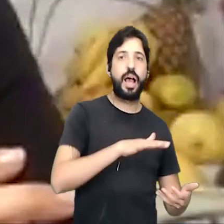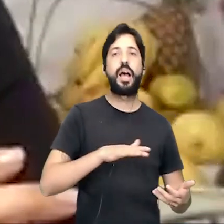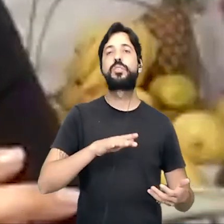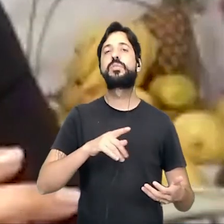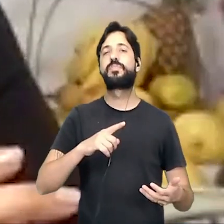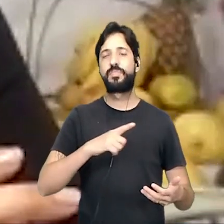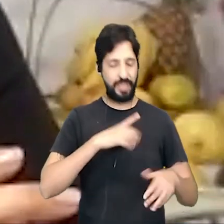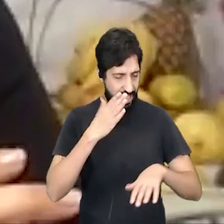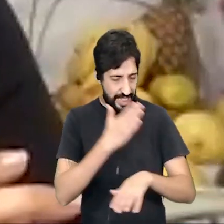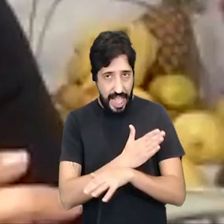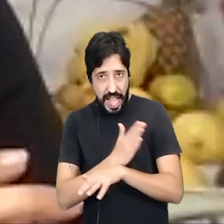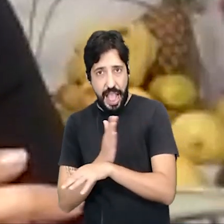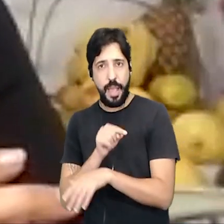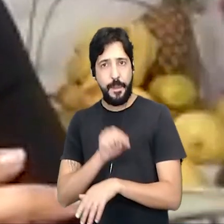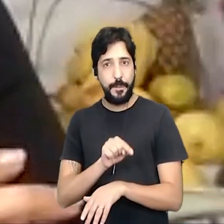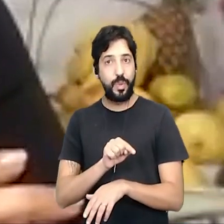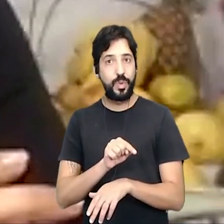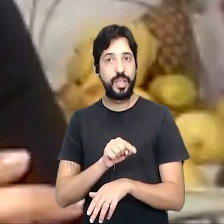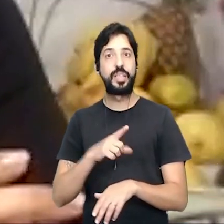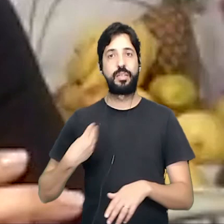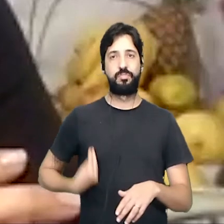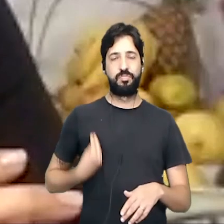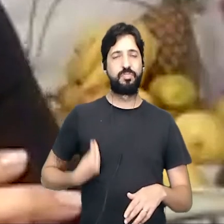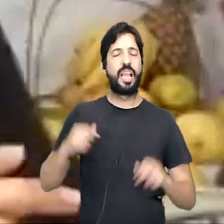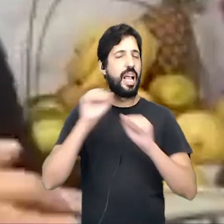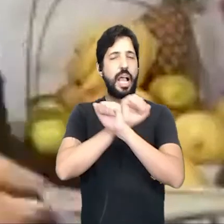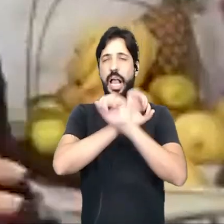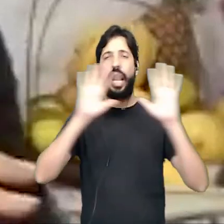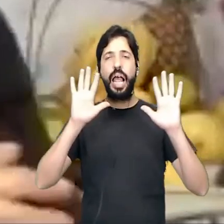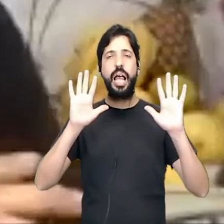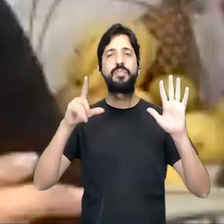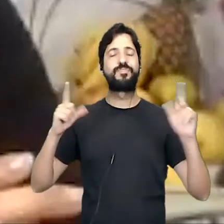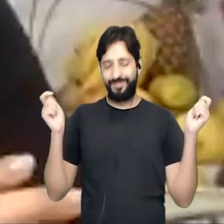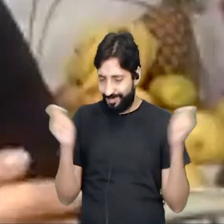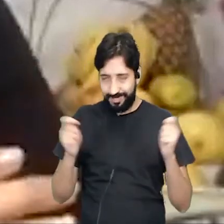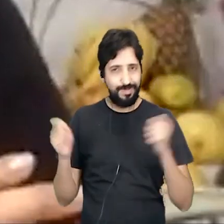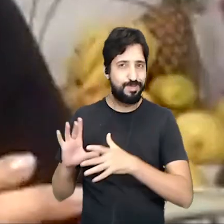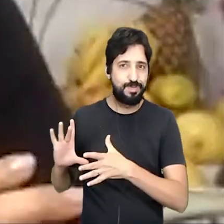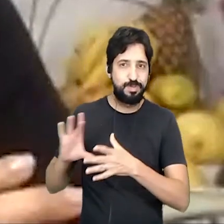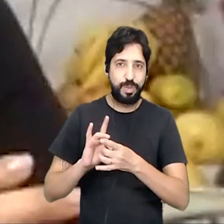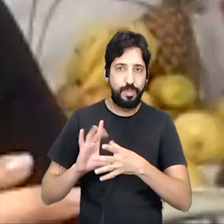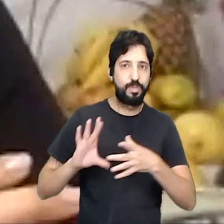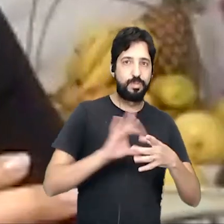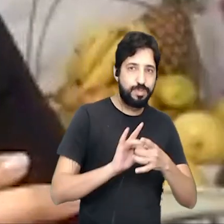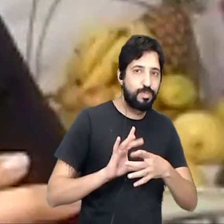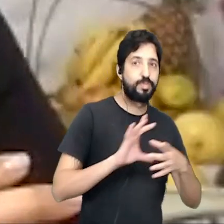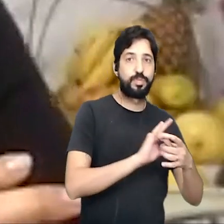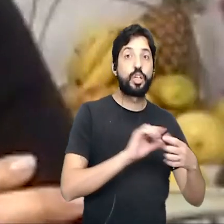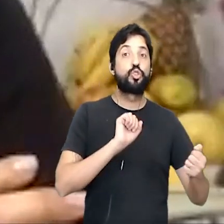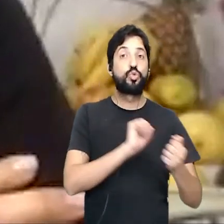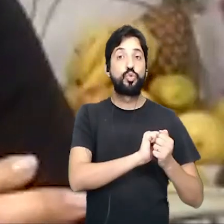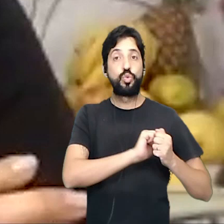um espaço, é uma temporalidade, um espaço onde a existência claramente assume a possibilidade